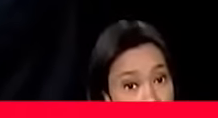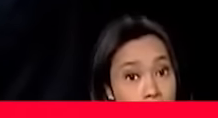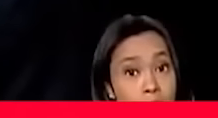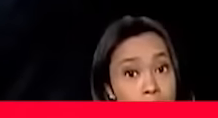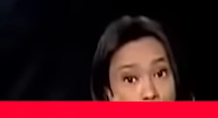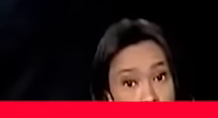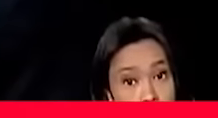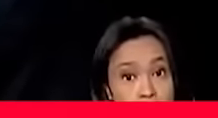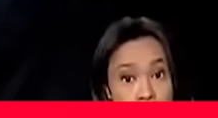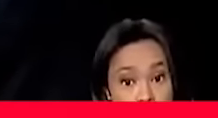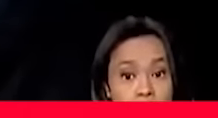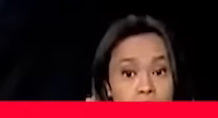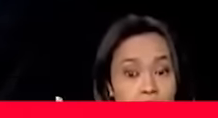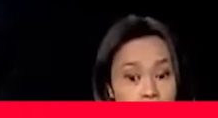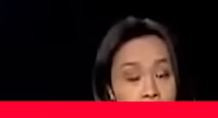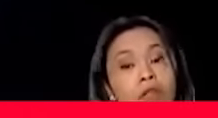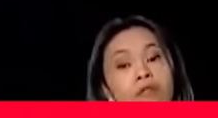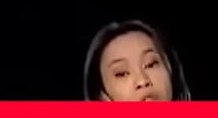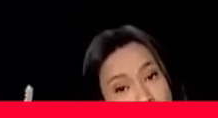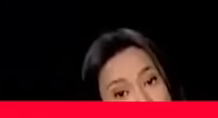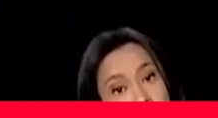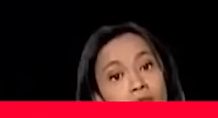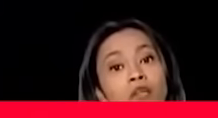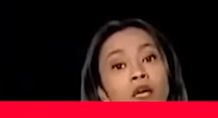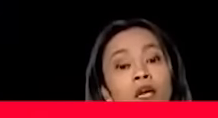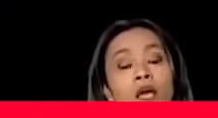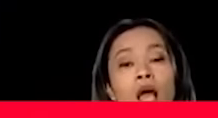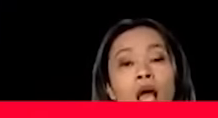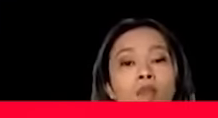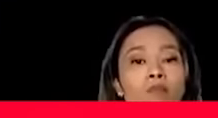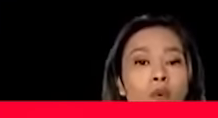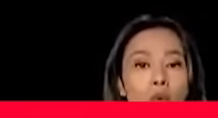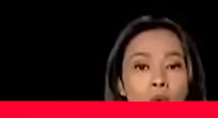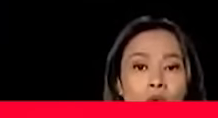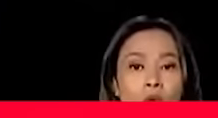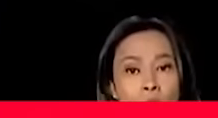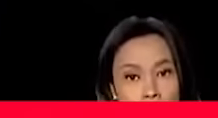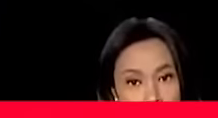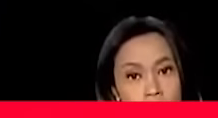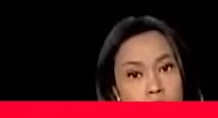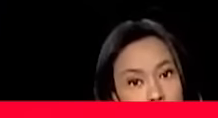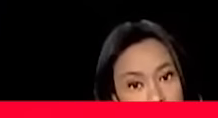conta com o apoio do Congresso Nacional para poder continuar caminhando com os projetos que são importantes para o Brasil.